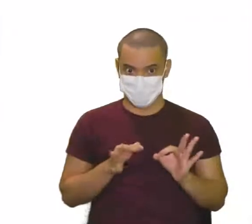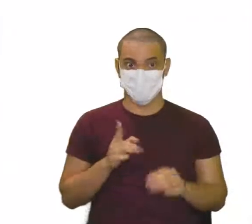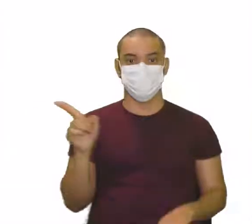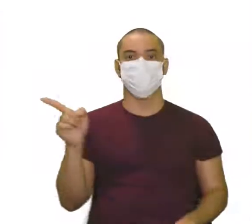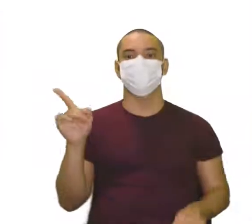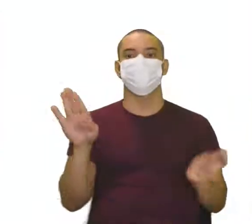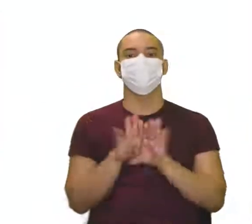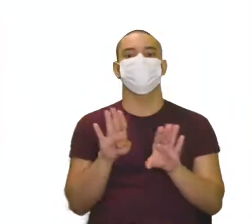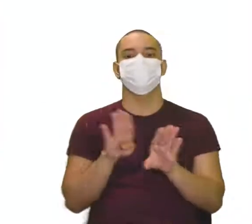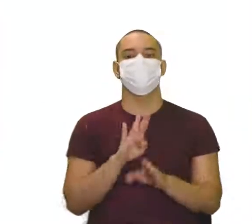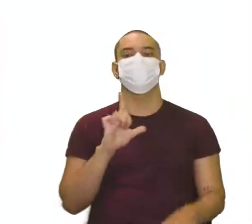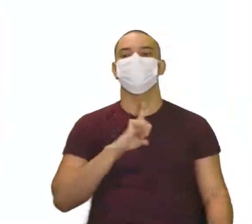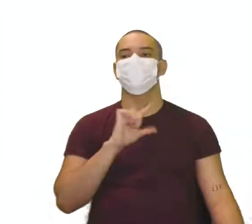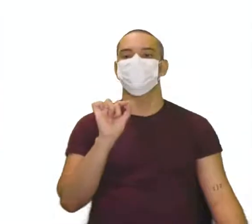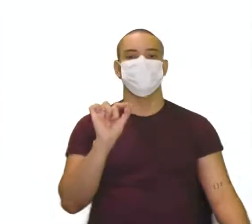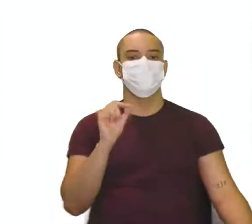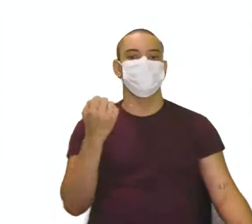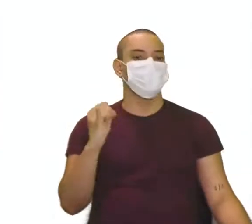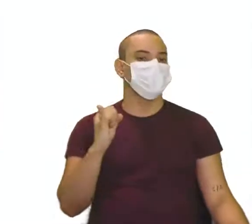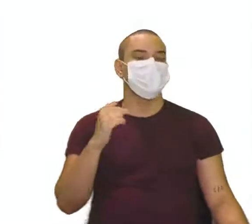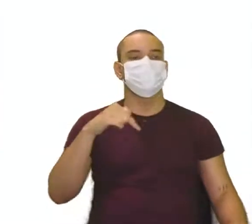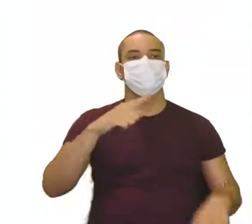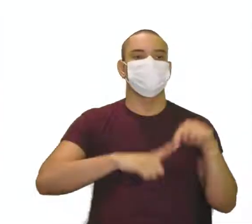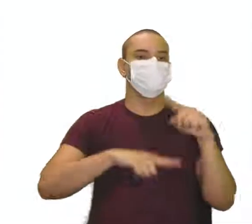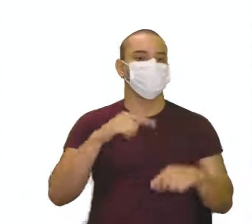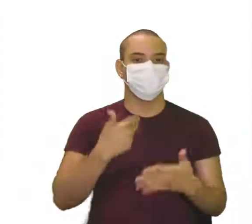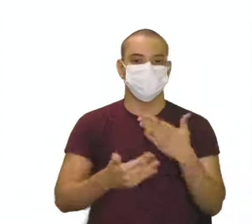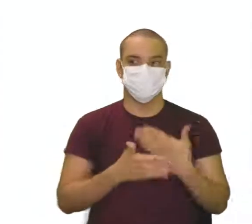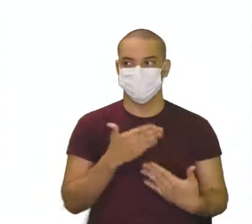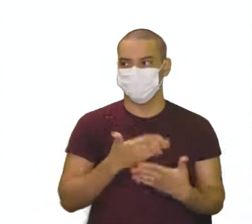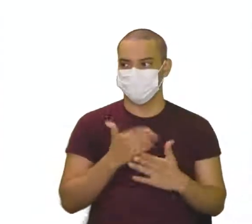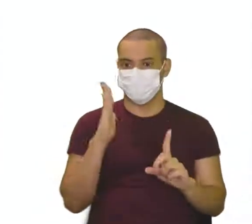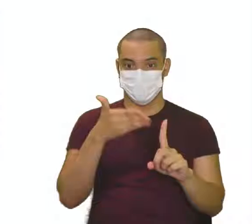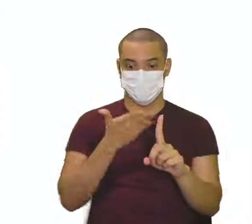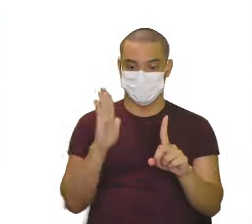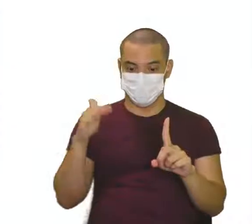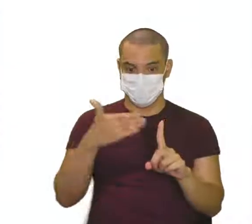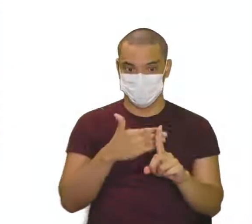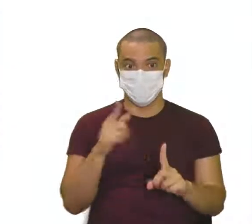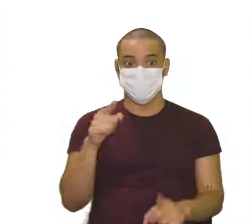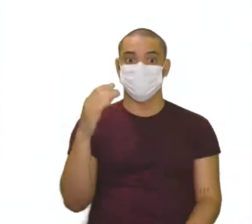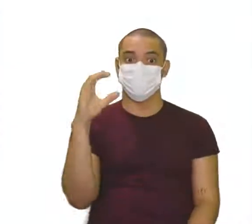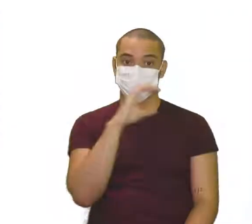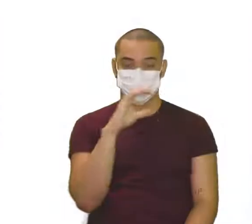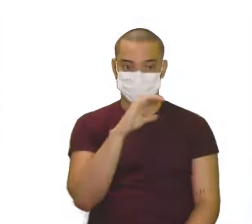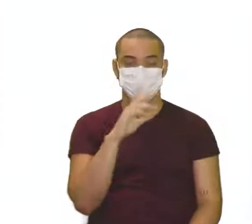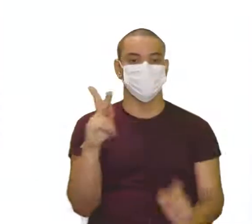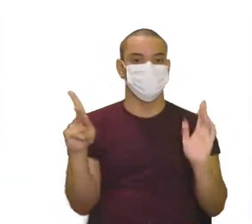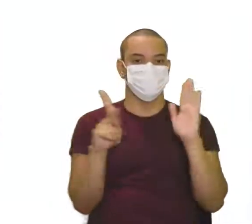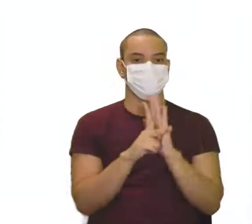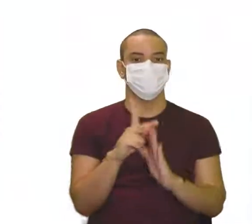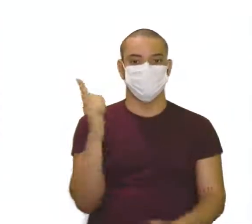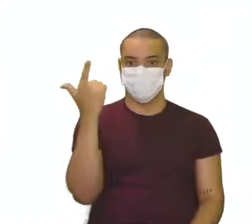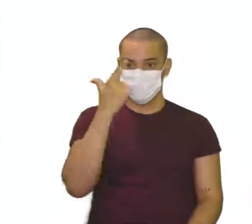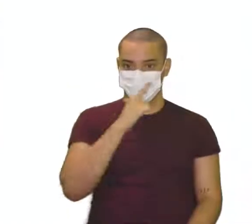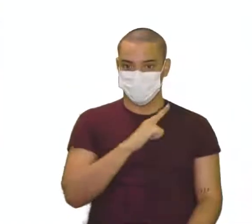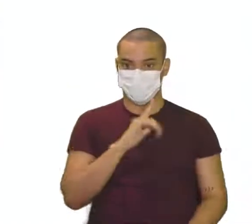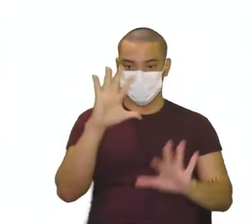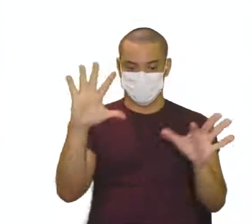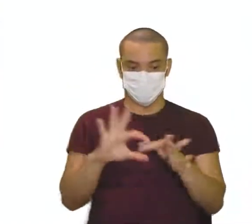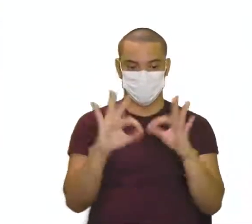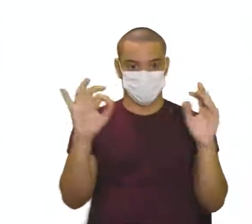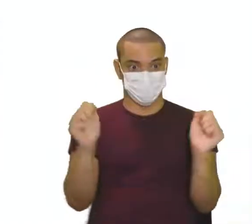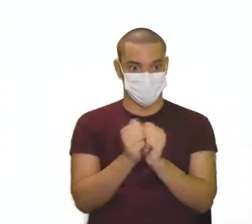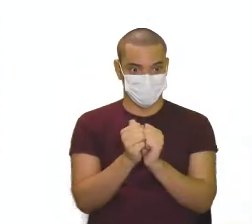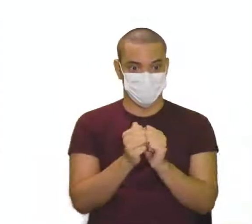olha só, se eu tenho uma carga aí que se move em qualquer direção, se a velocidade da partícula eletrizada formar